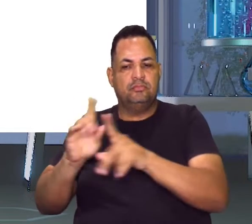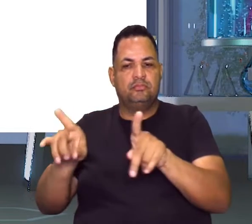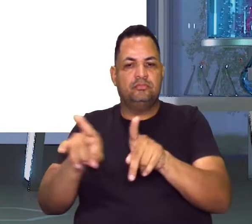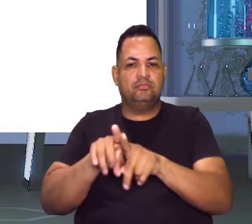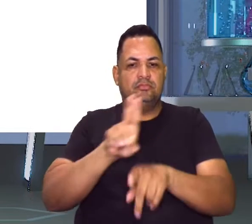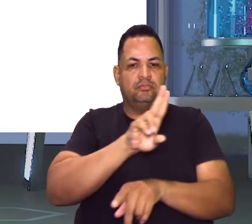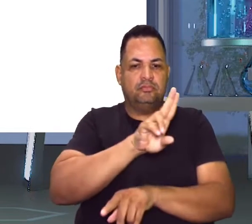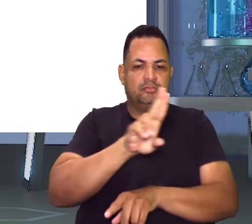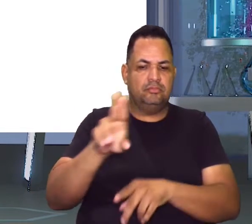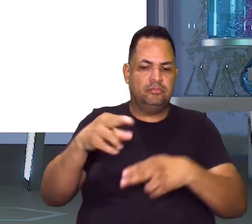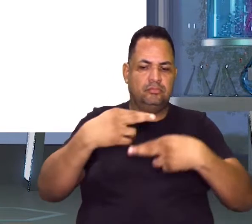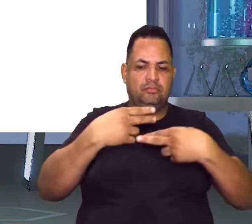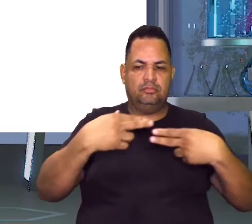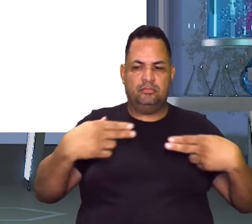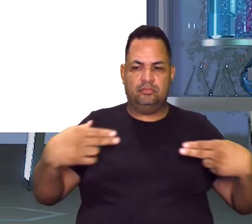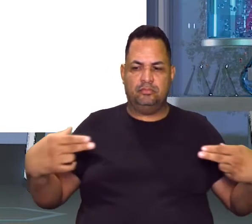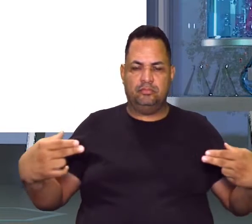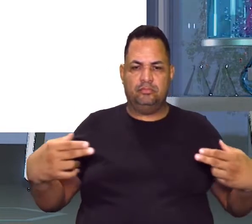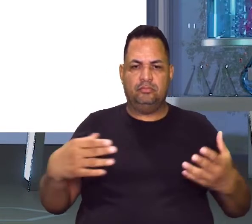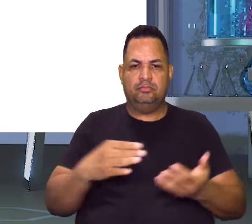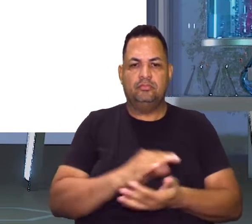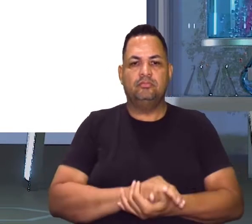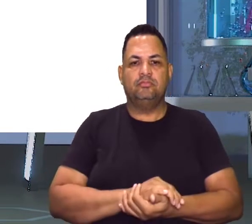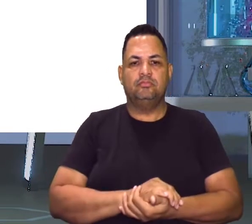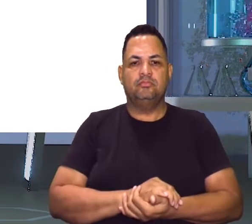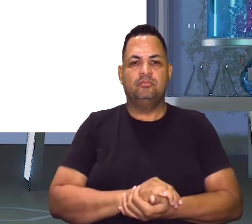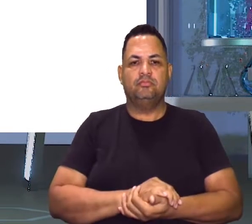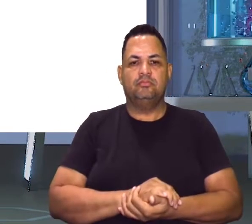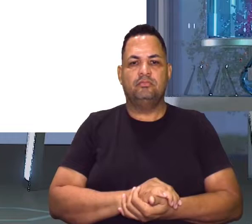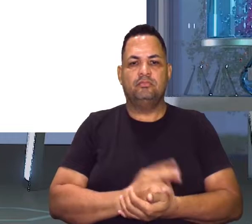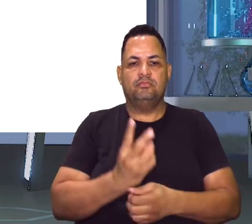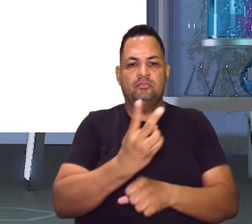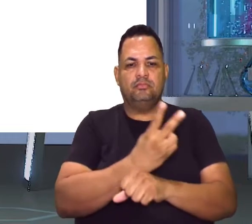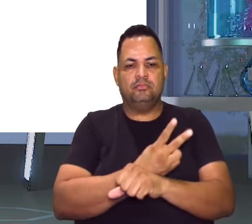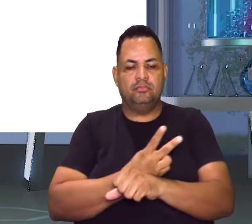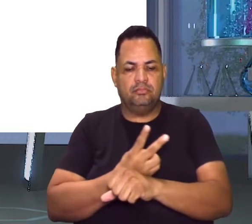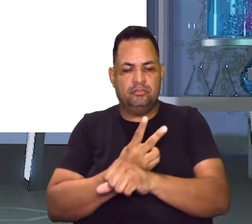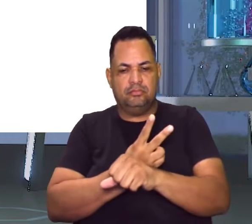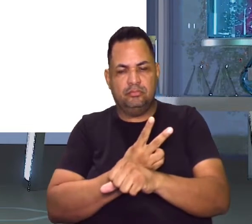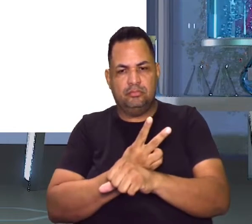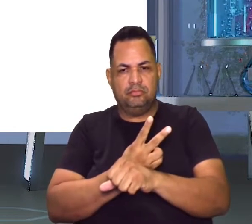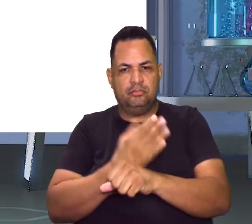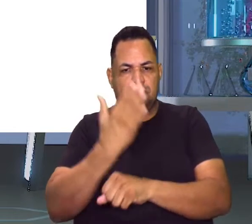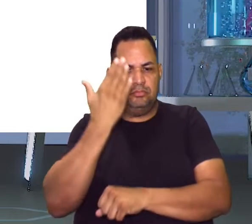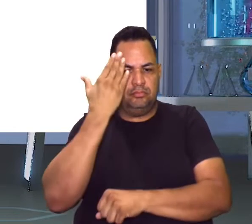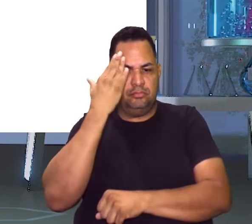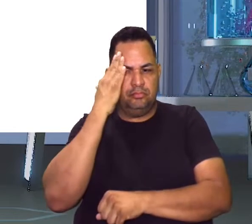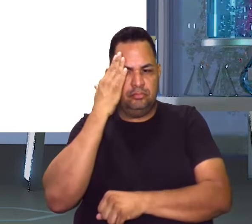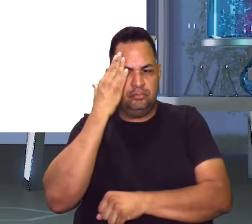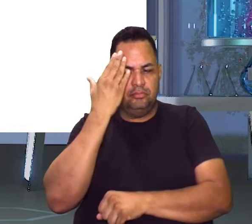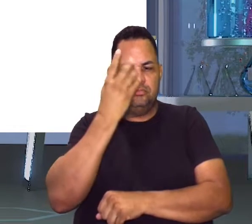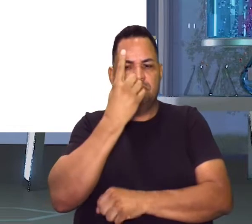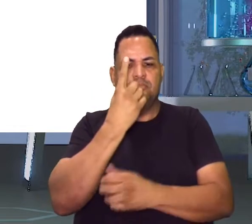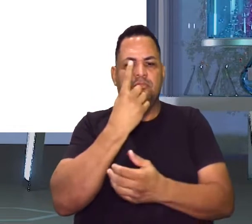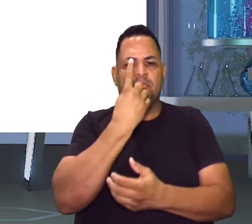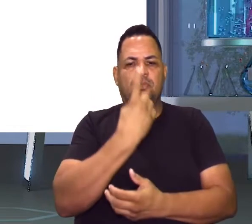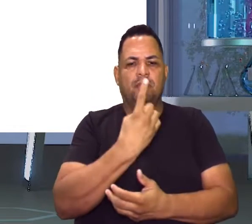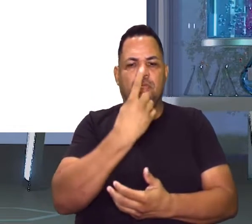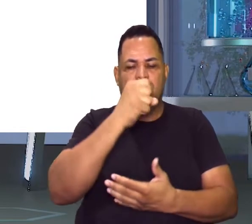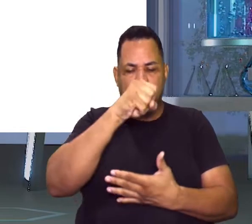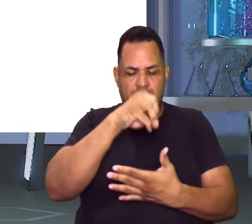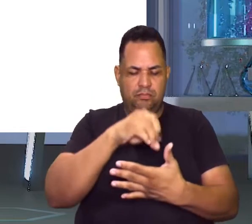sobre nomenclatura, então, procura ligar-se. Em cada questão